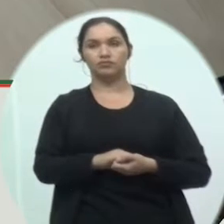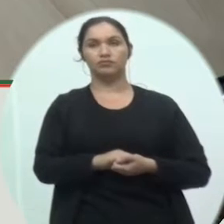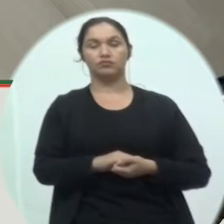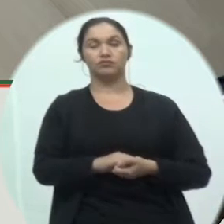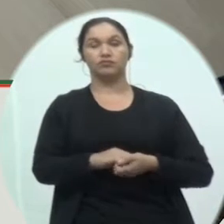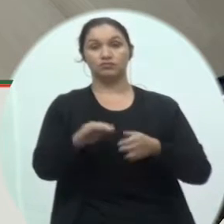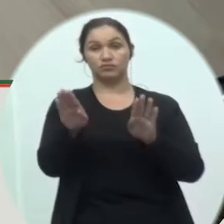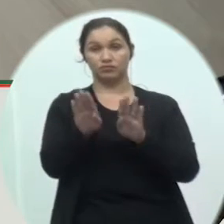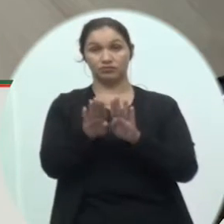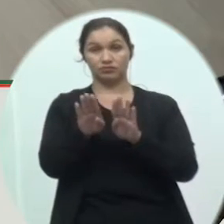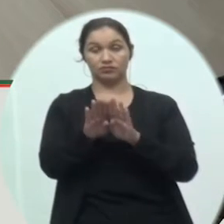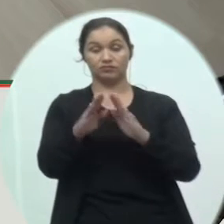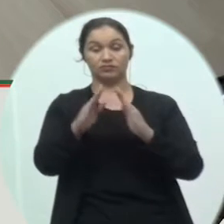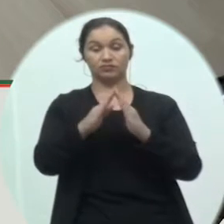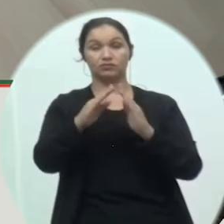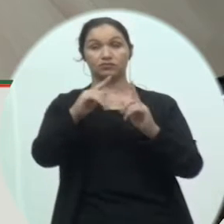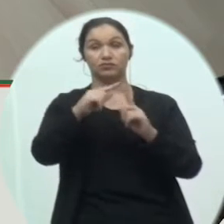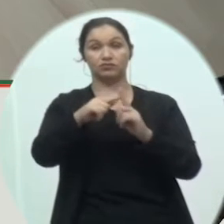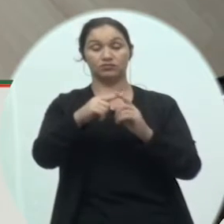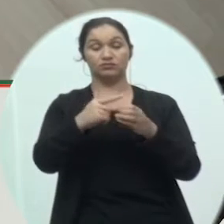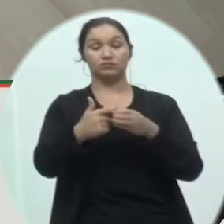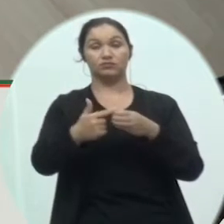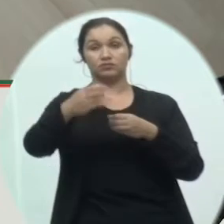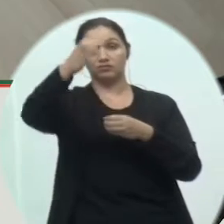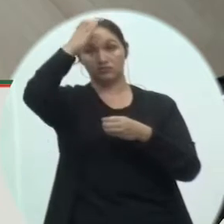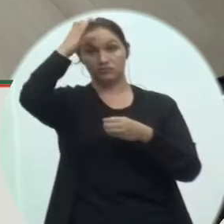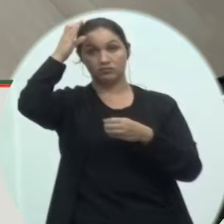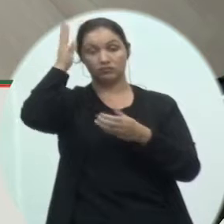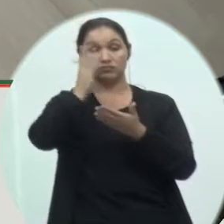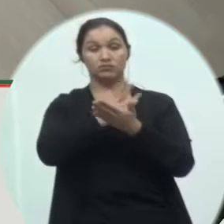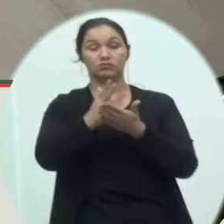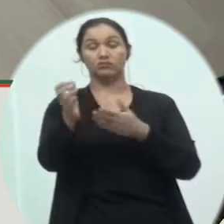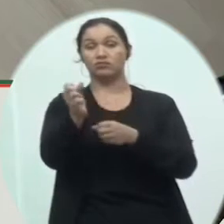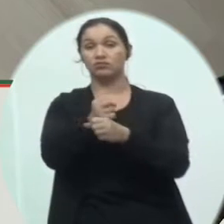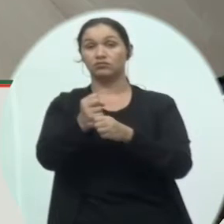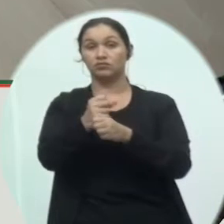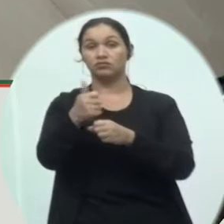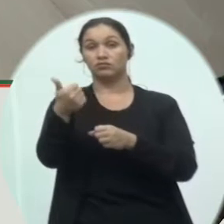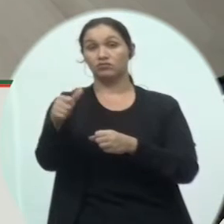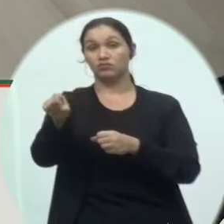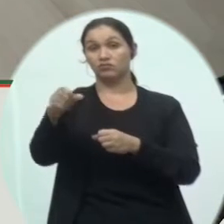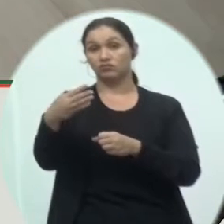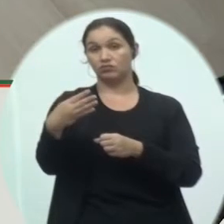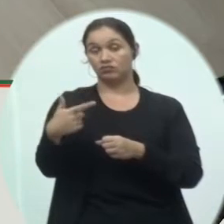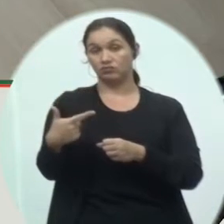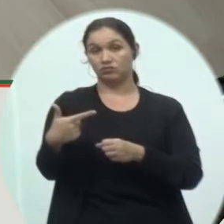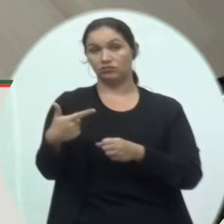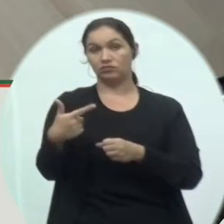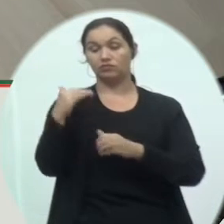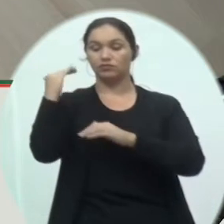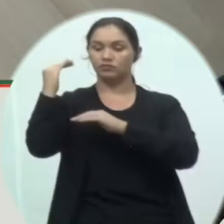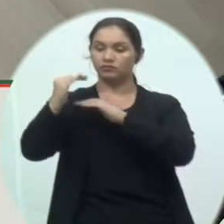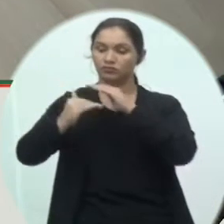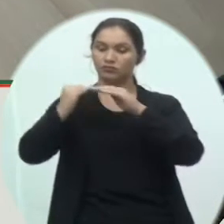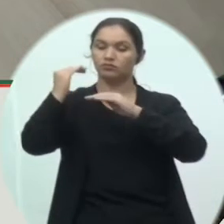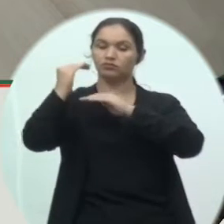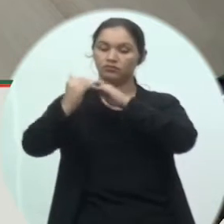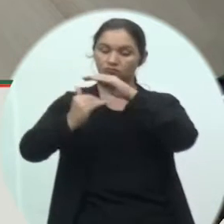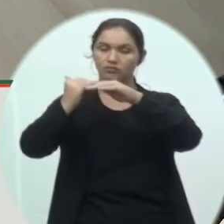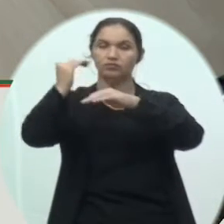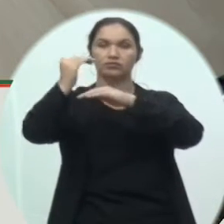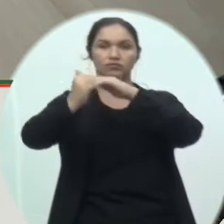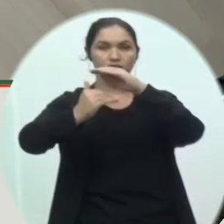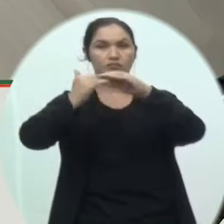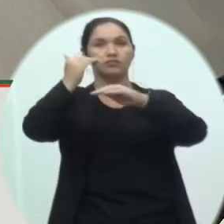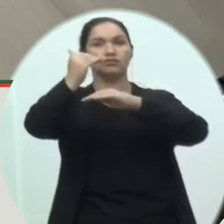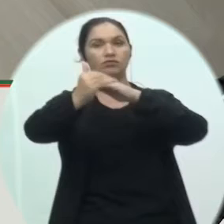Congregação Presbiterial de Criciúma, fundada em 1942, vinha progredindo lentamente